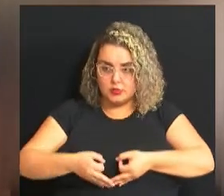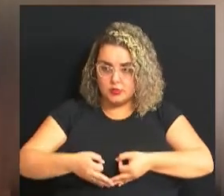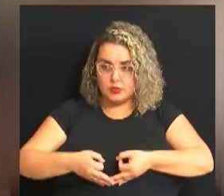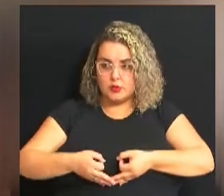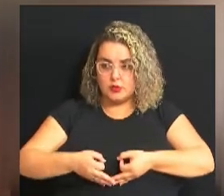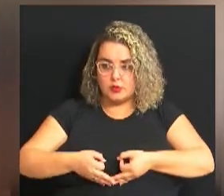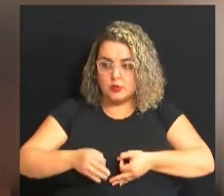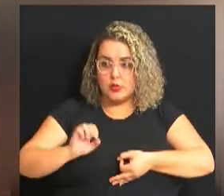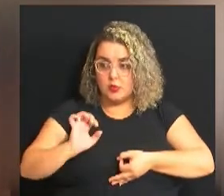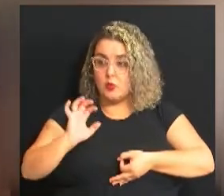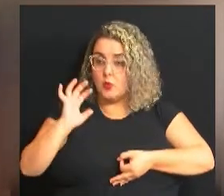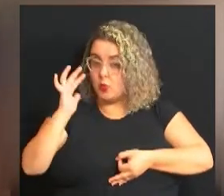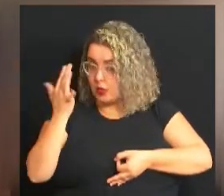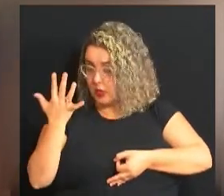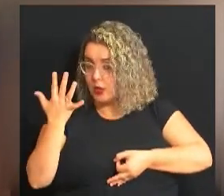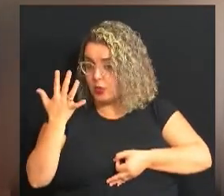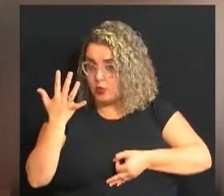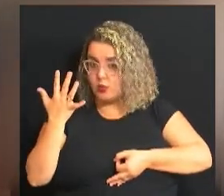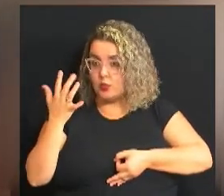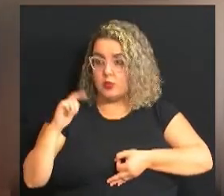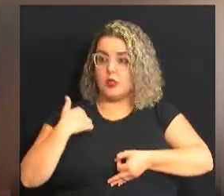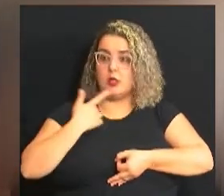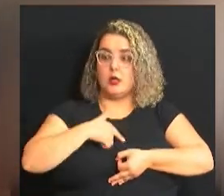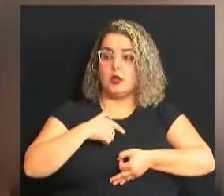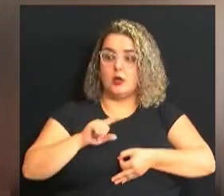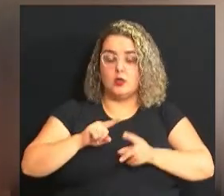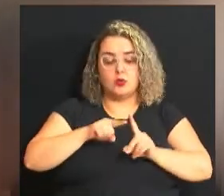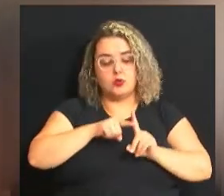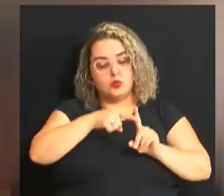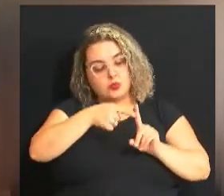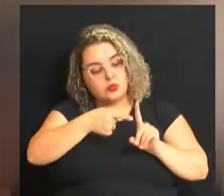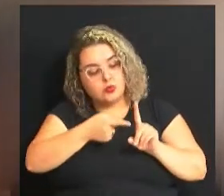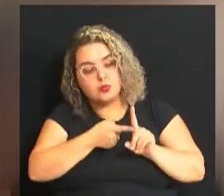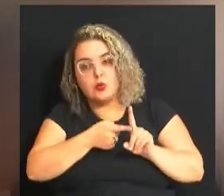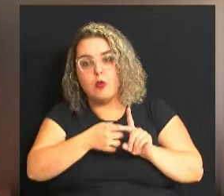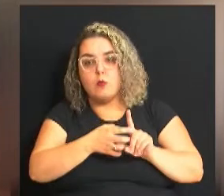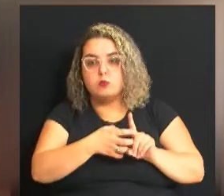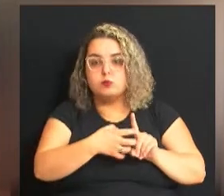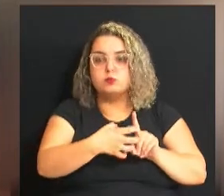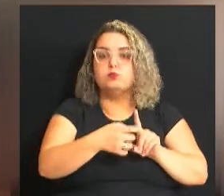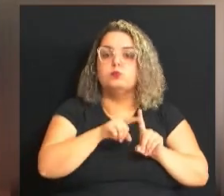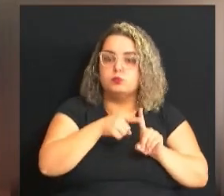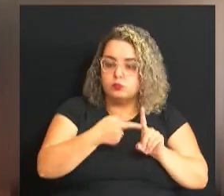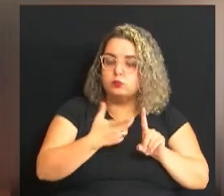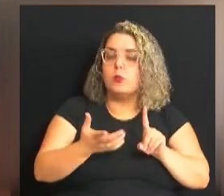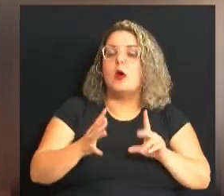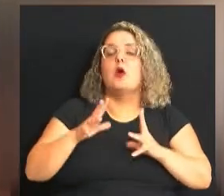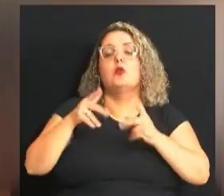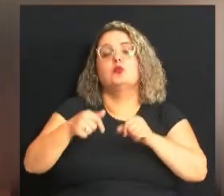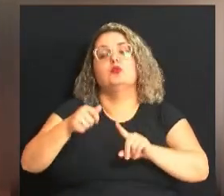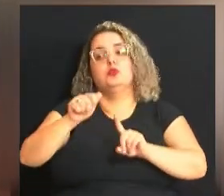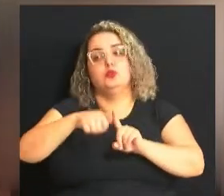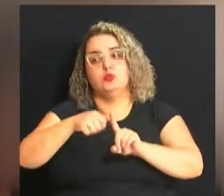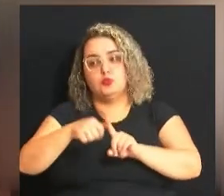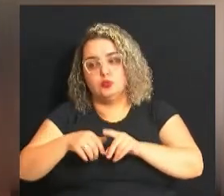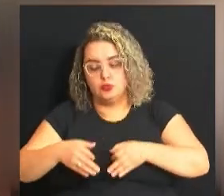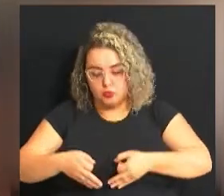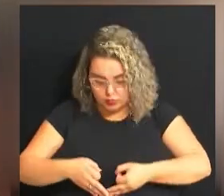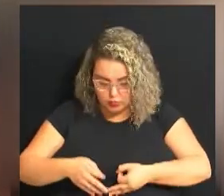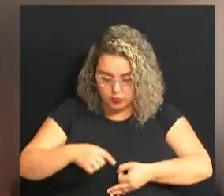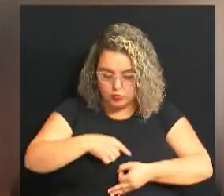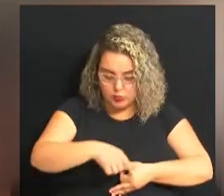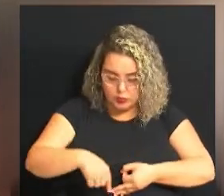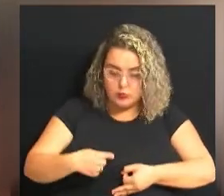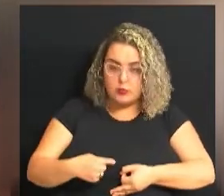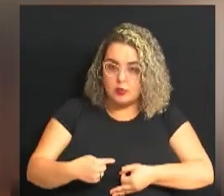onde acontece a nossa concepção e a gestação. Então, todos os meses, dentro do útero, o útero é oco,